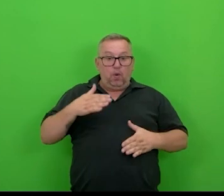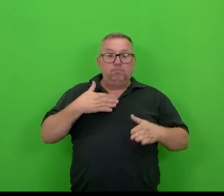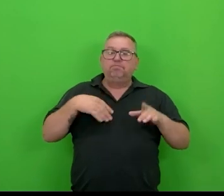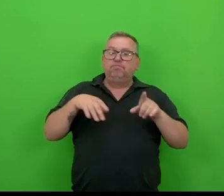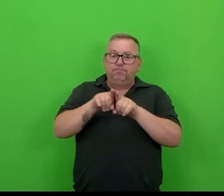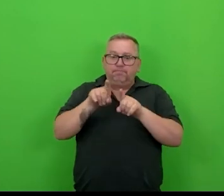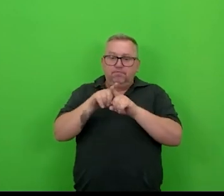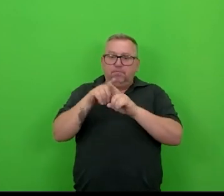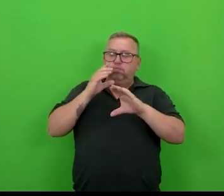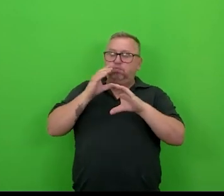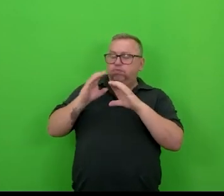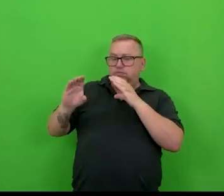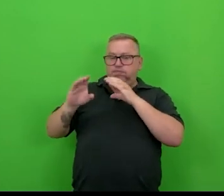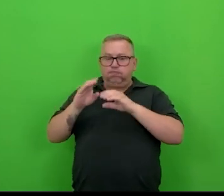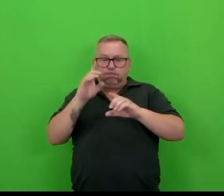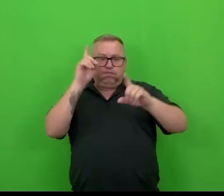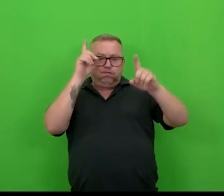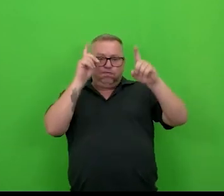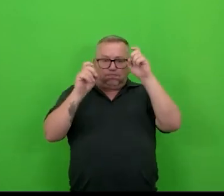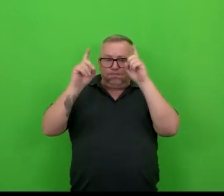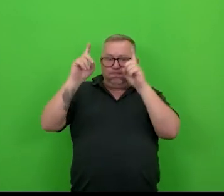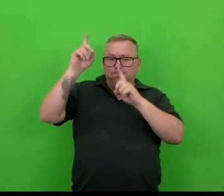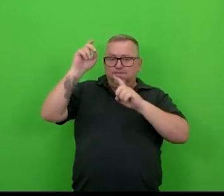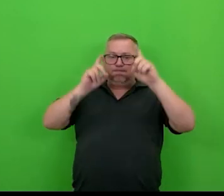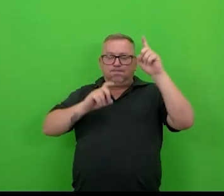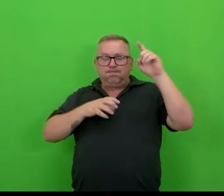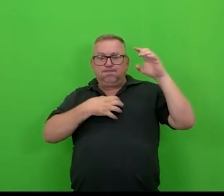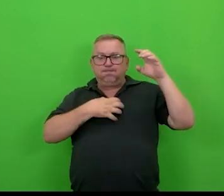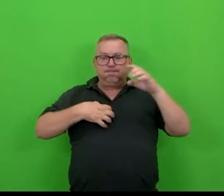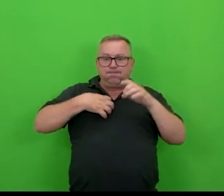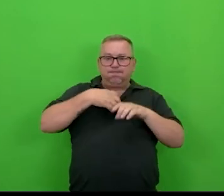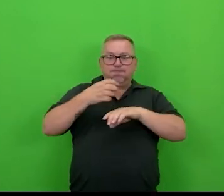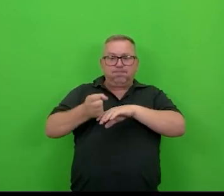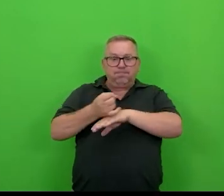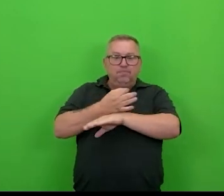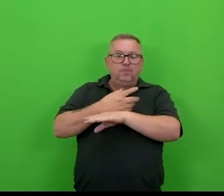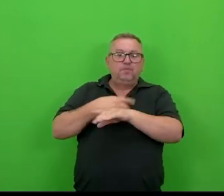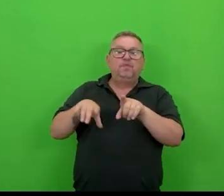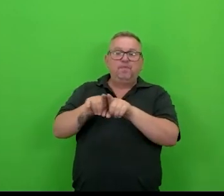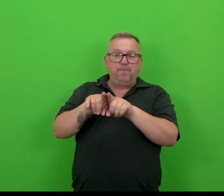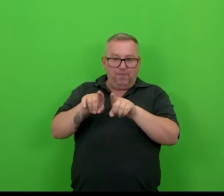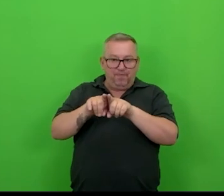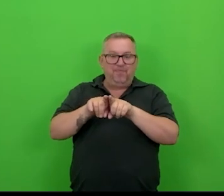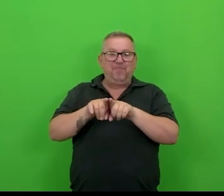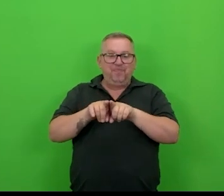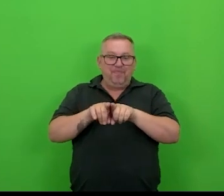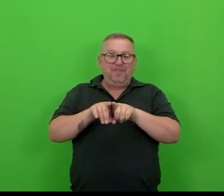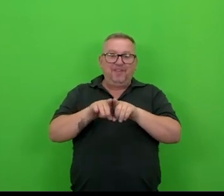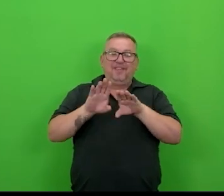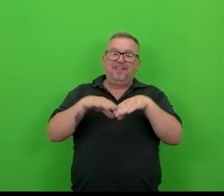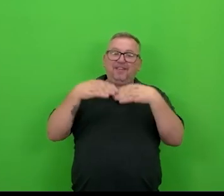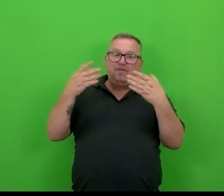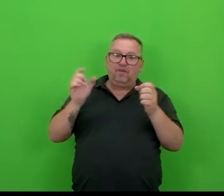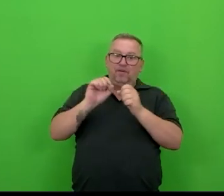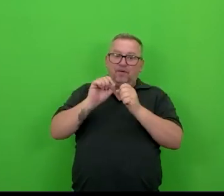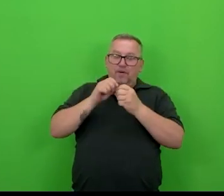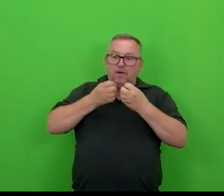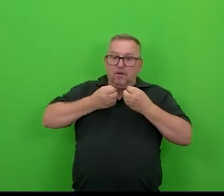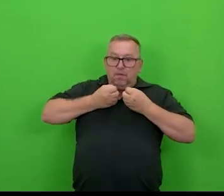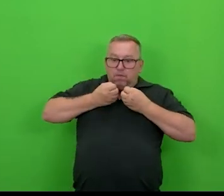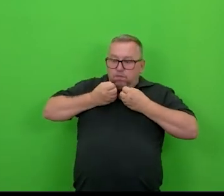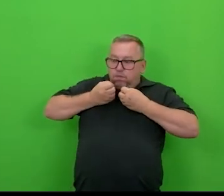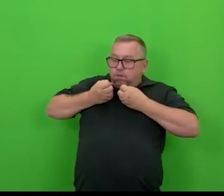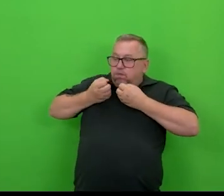E ela também está comunicando expressões, sentimentos, emoções e impressões. Quando você faz o